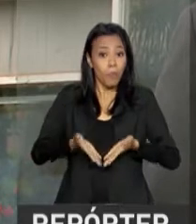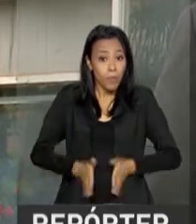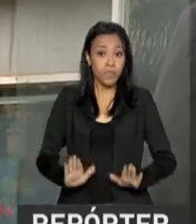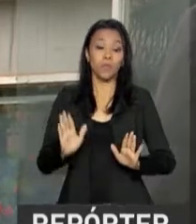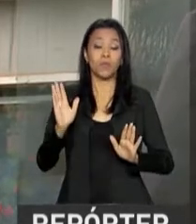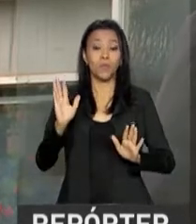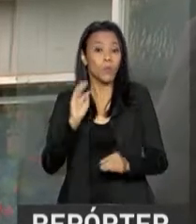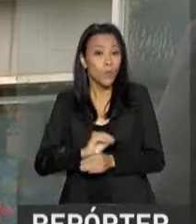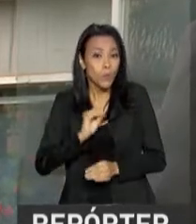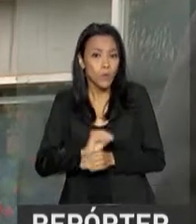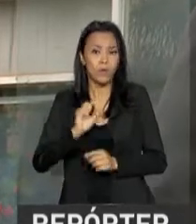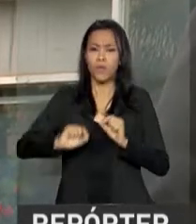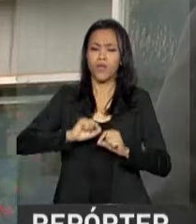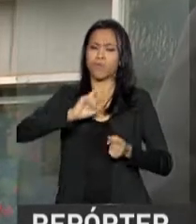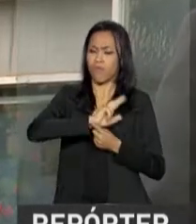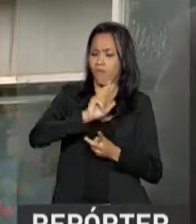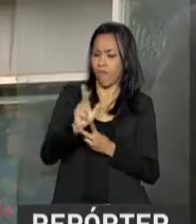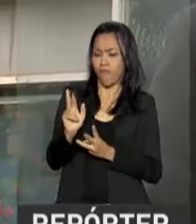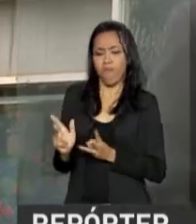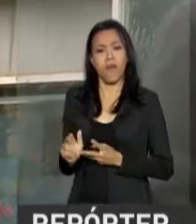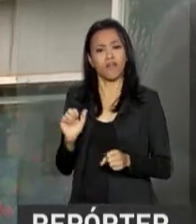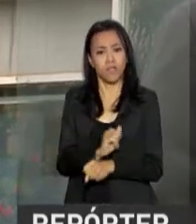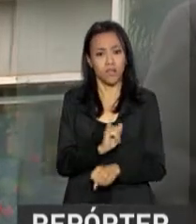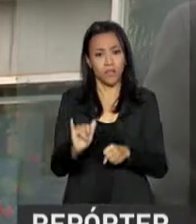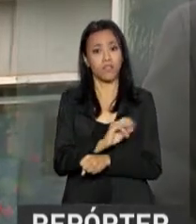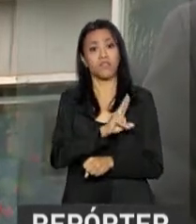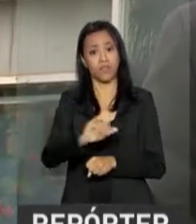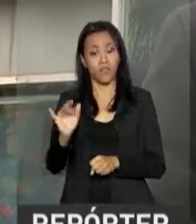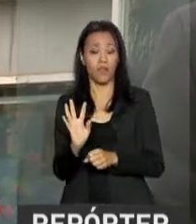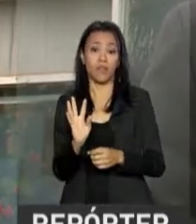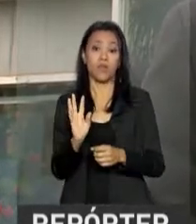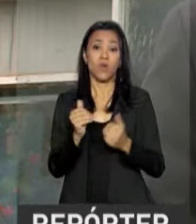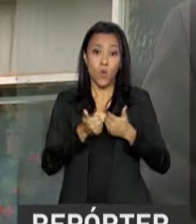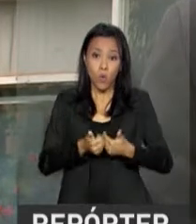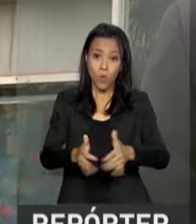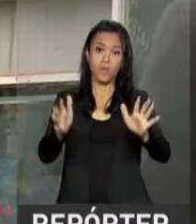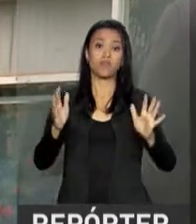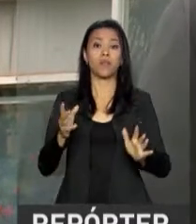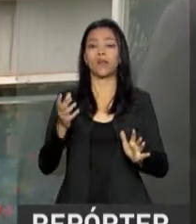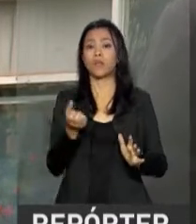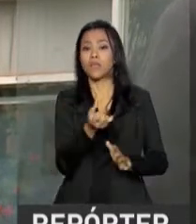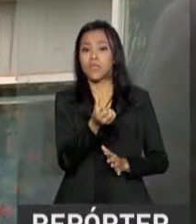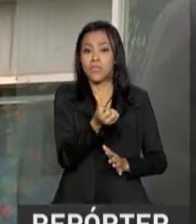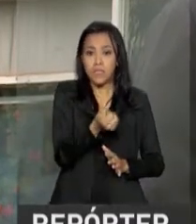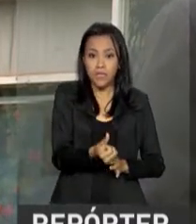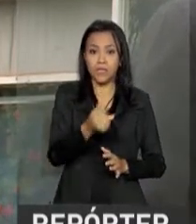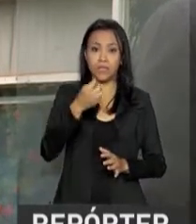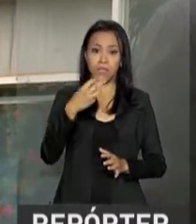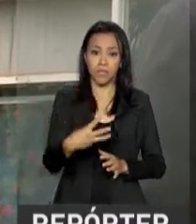iniciativa reúne um conjunto de ações que vão ser implementadas inicialmente em 634